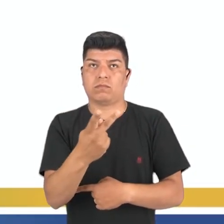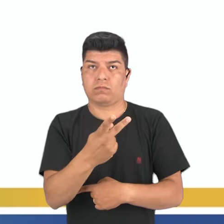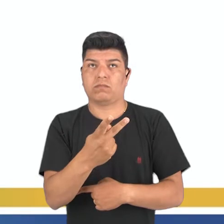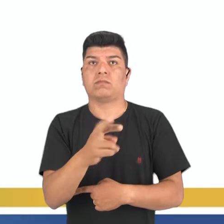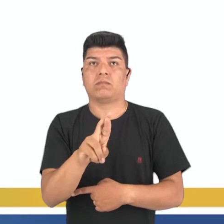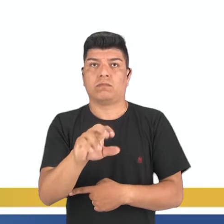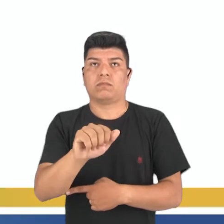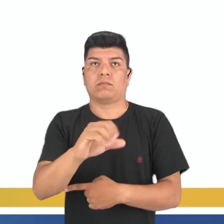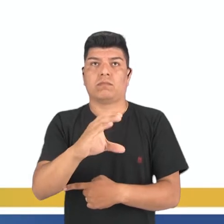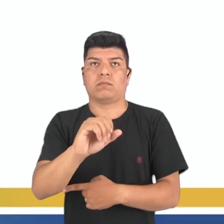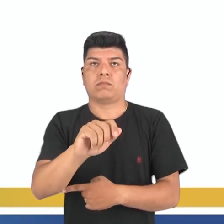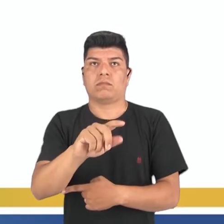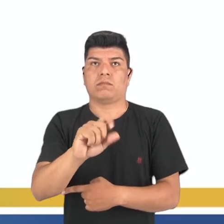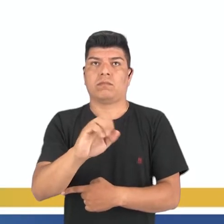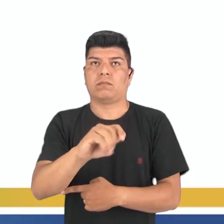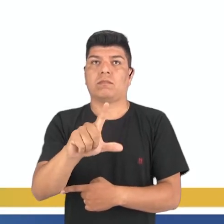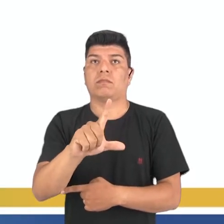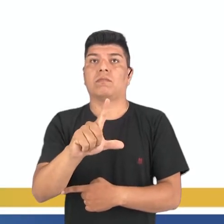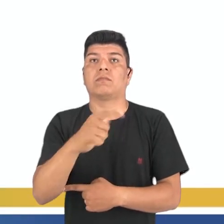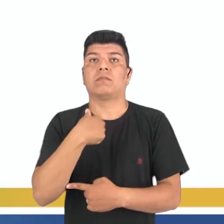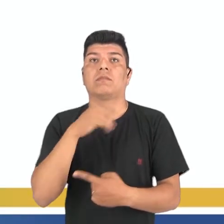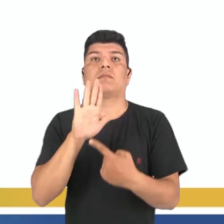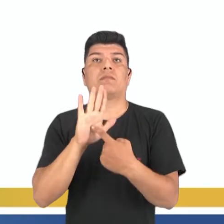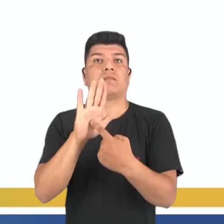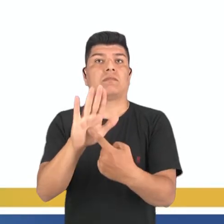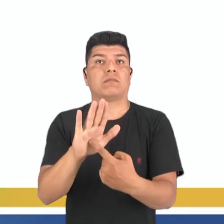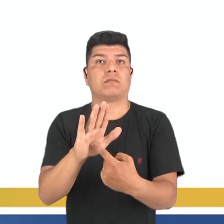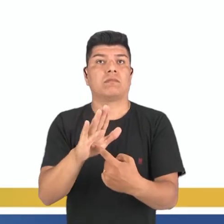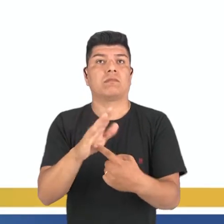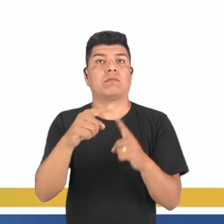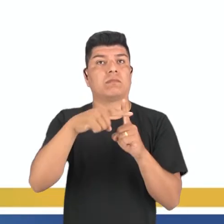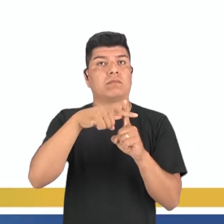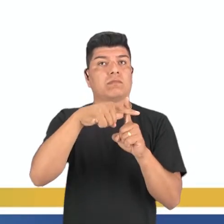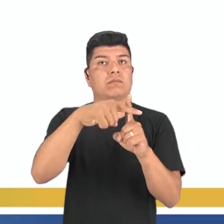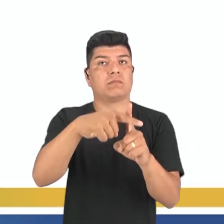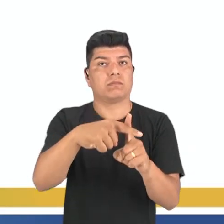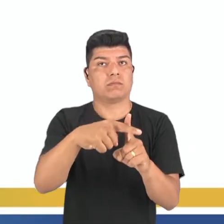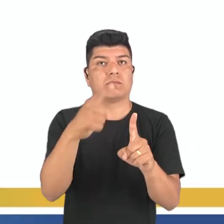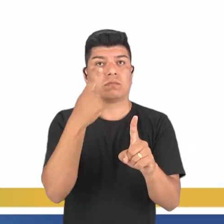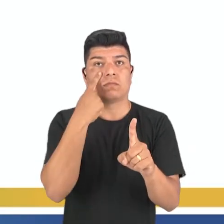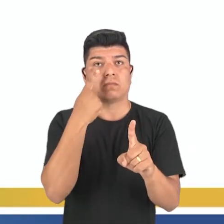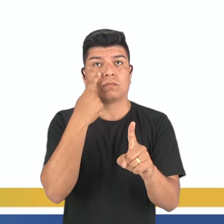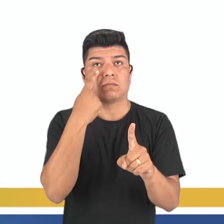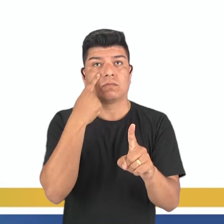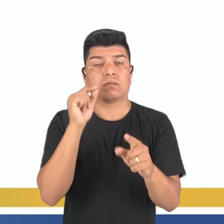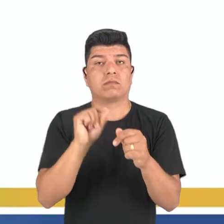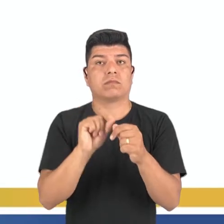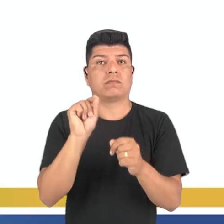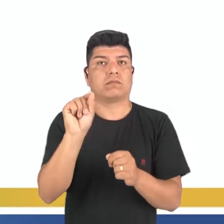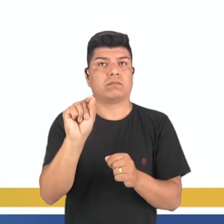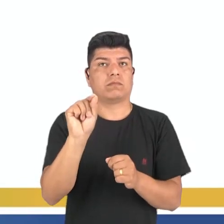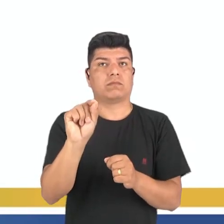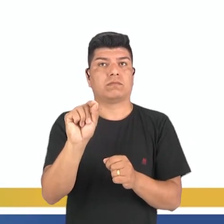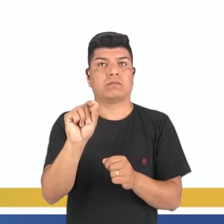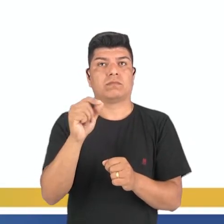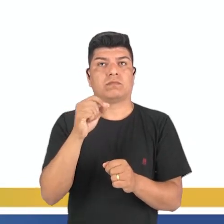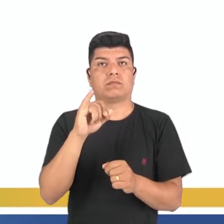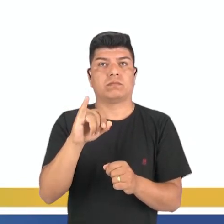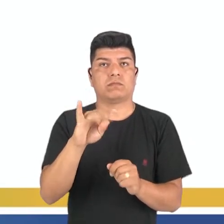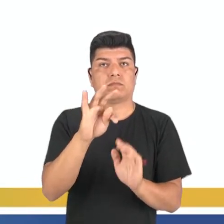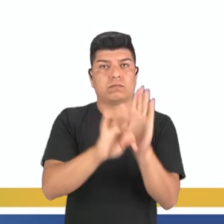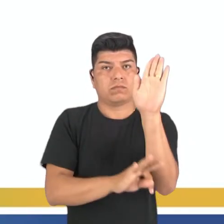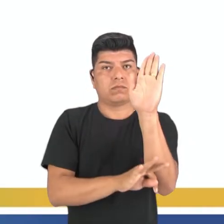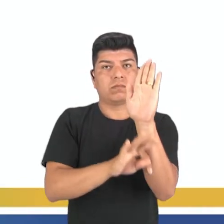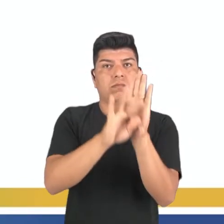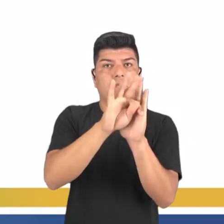posso obter frações que os representam. Então, somar, repare que aqui o que a gente vai fazer? Se a temperatura